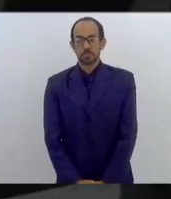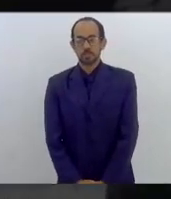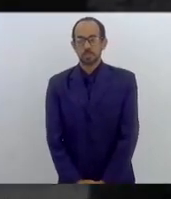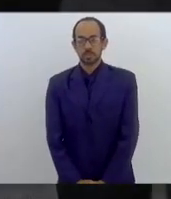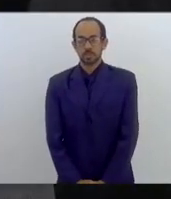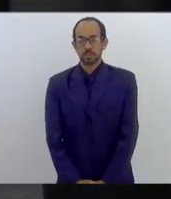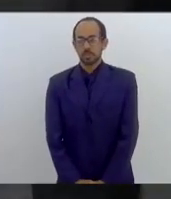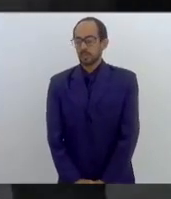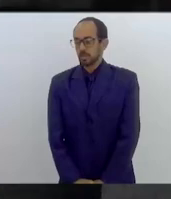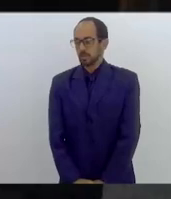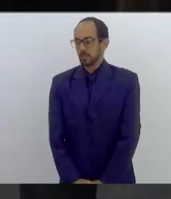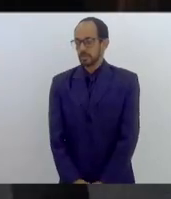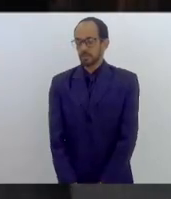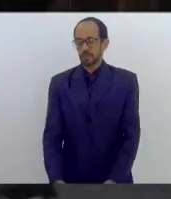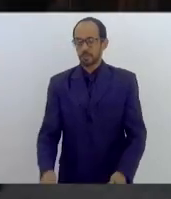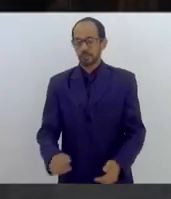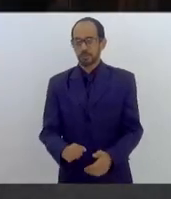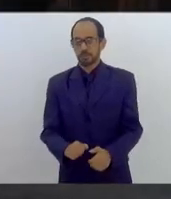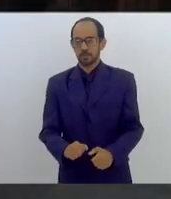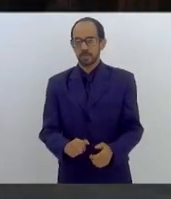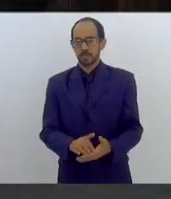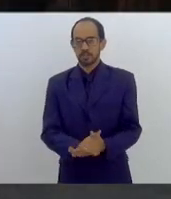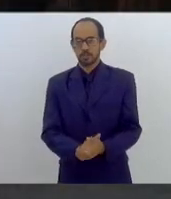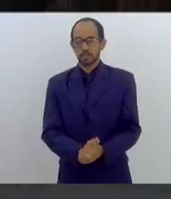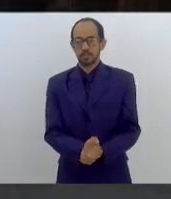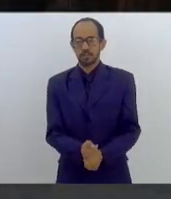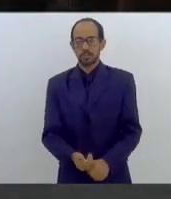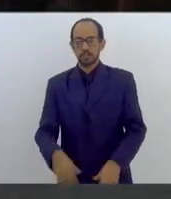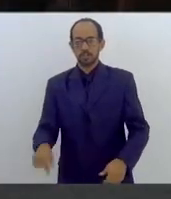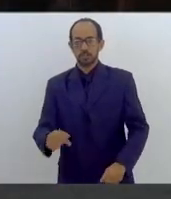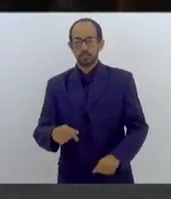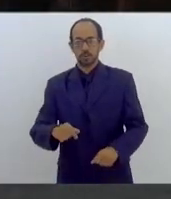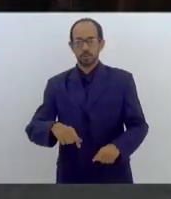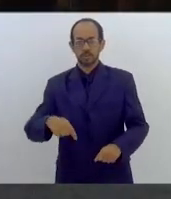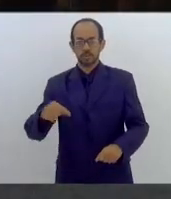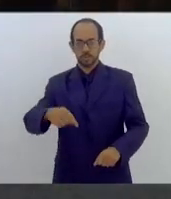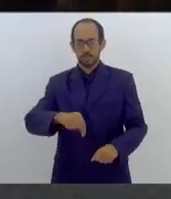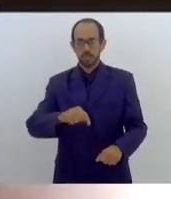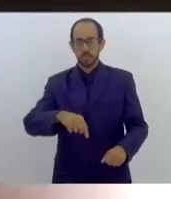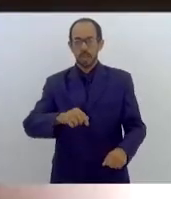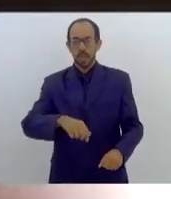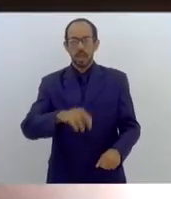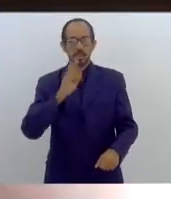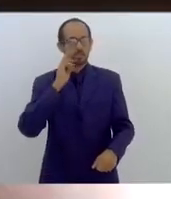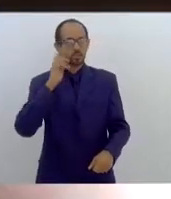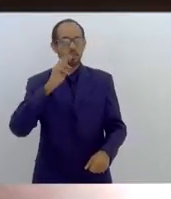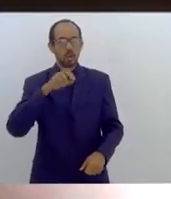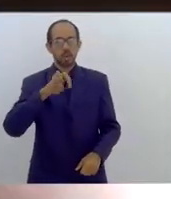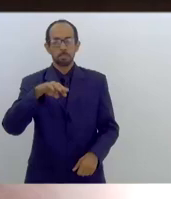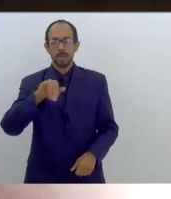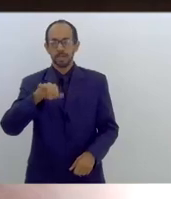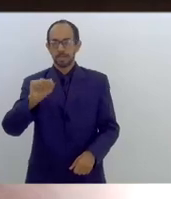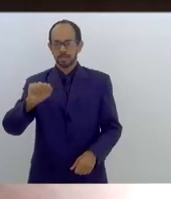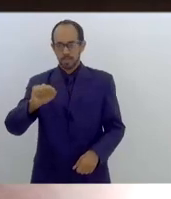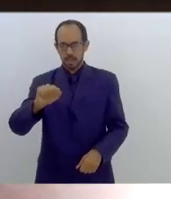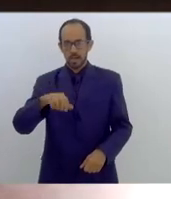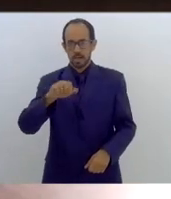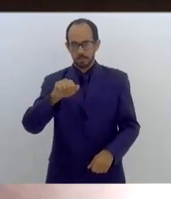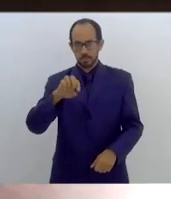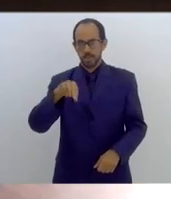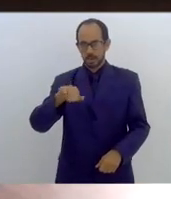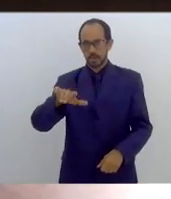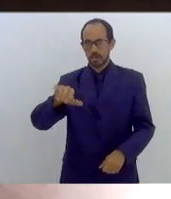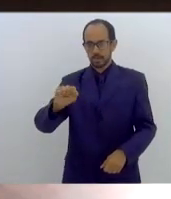E a senhora Maria Amélia, tia do nosso homenageado, por favor, esteja conosco.